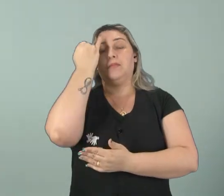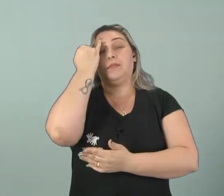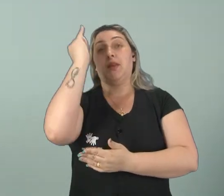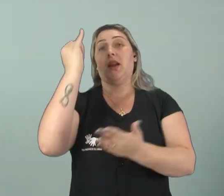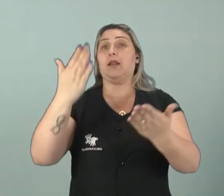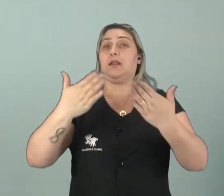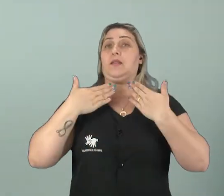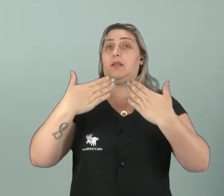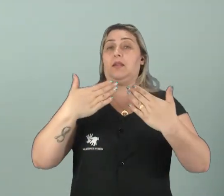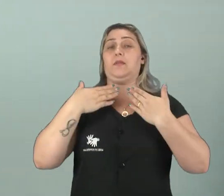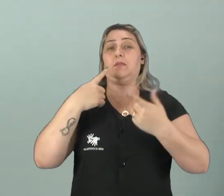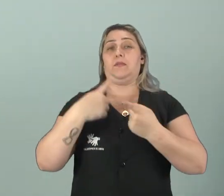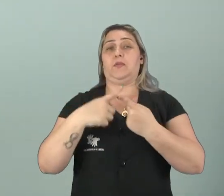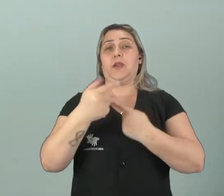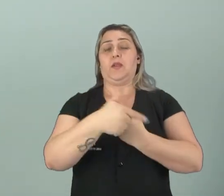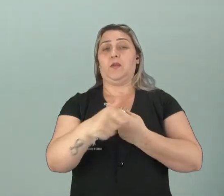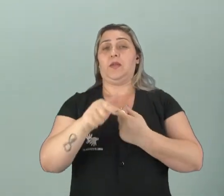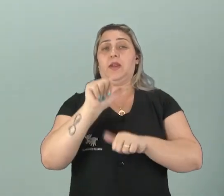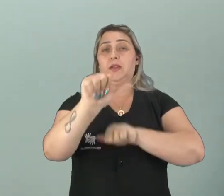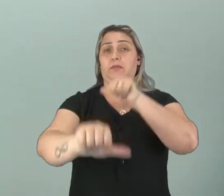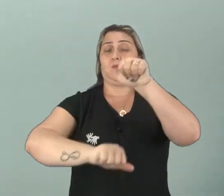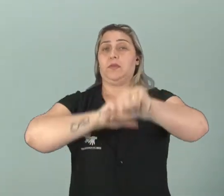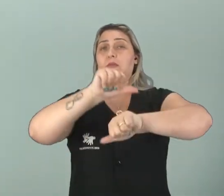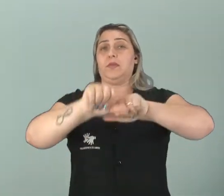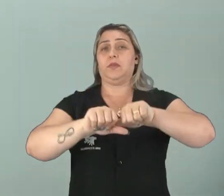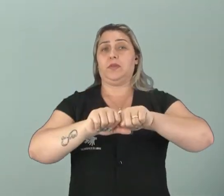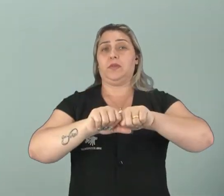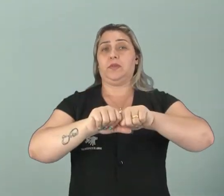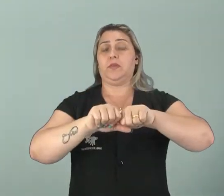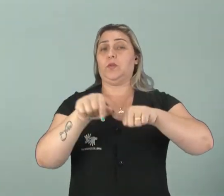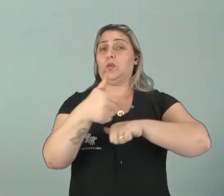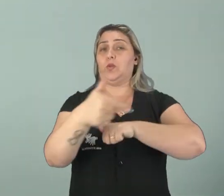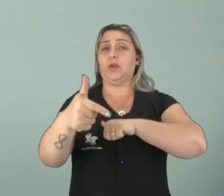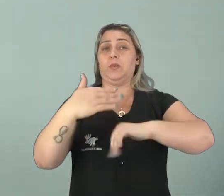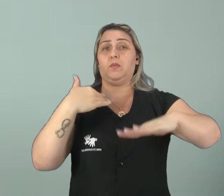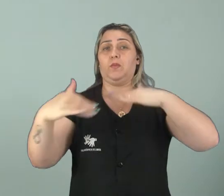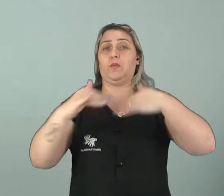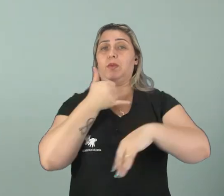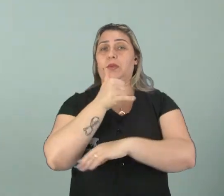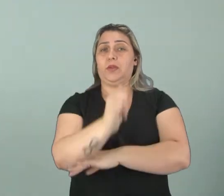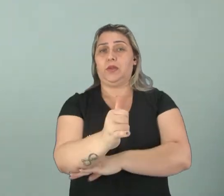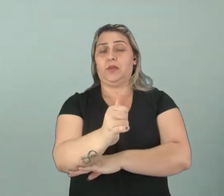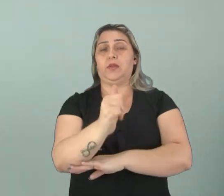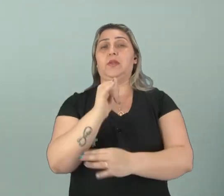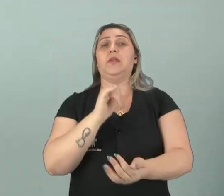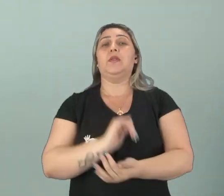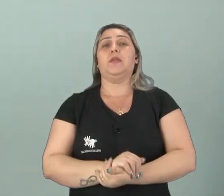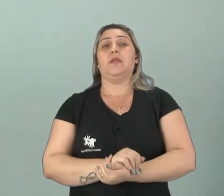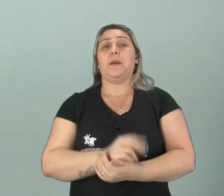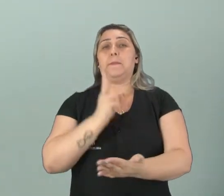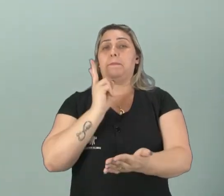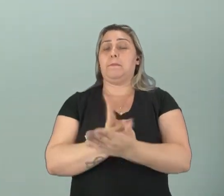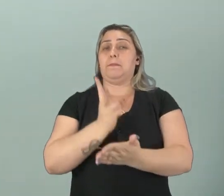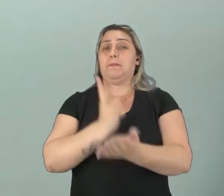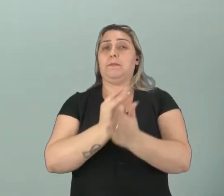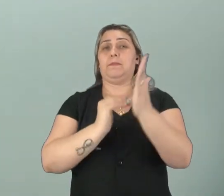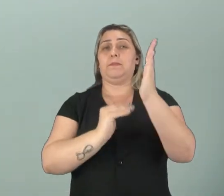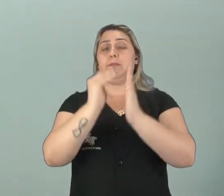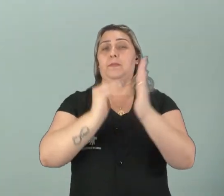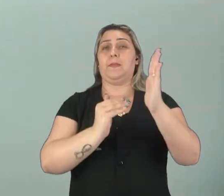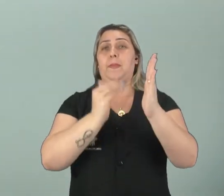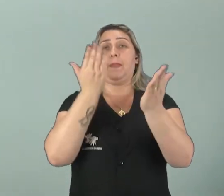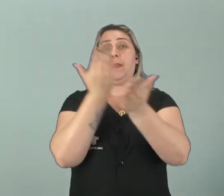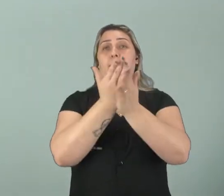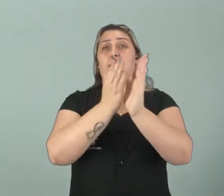de calor. Por quê? Porque não tem mais troca, não tem mais trânsito ali de energia. Então, eles estão à mesma temperatura, não tem